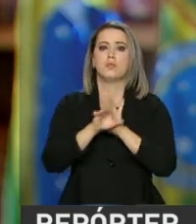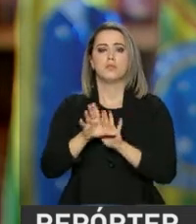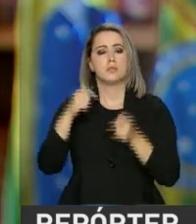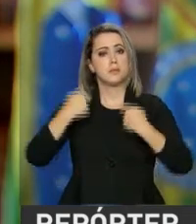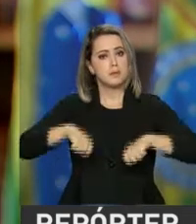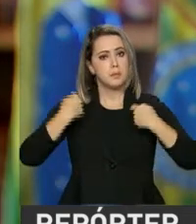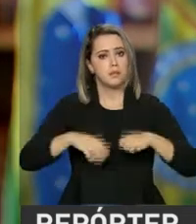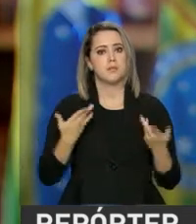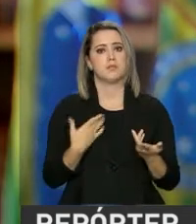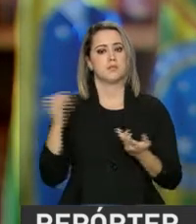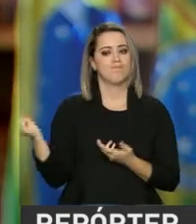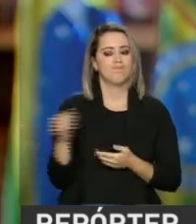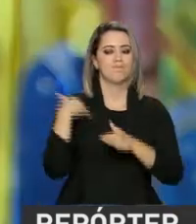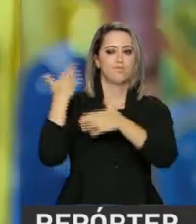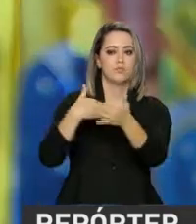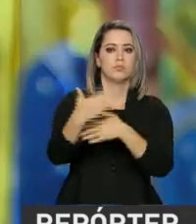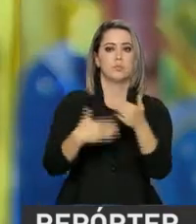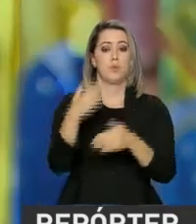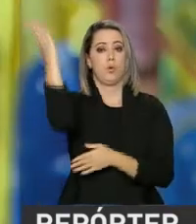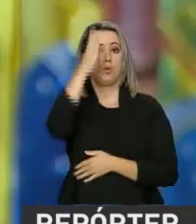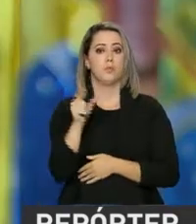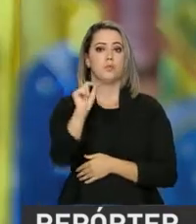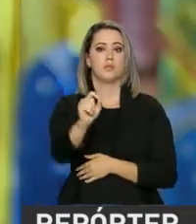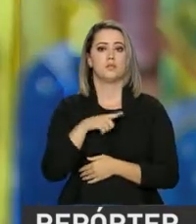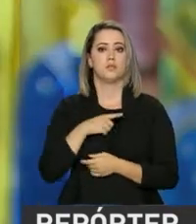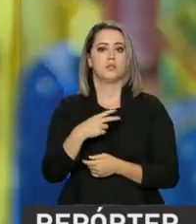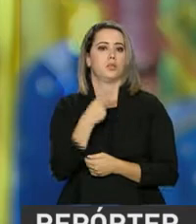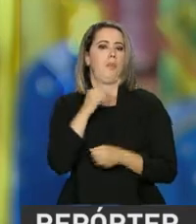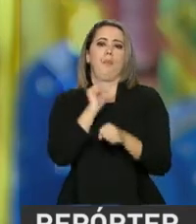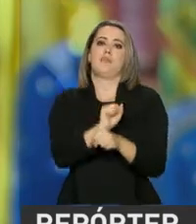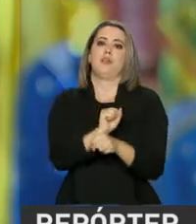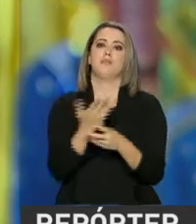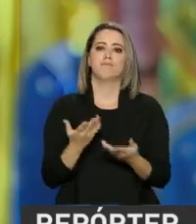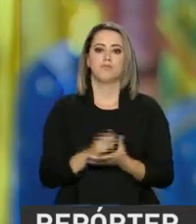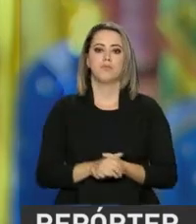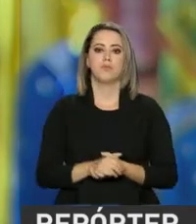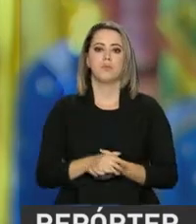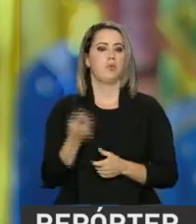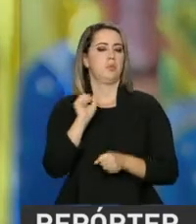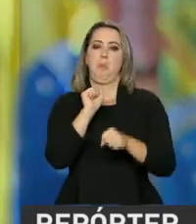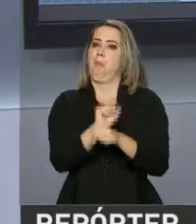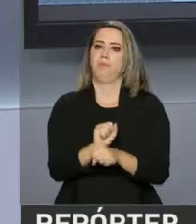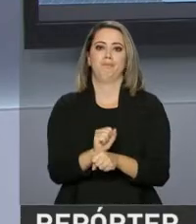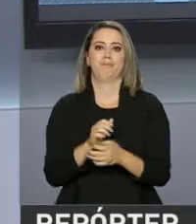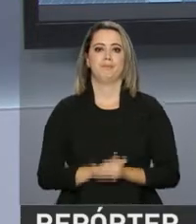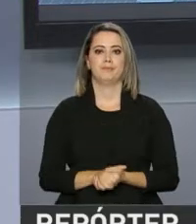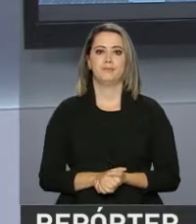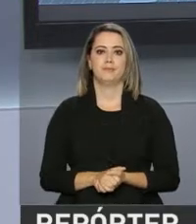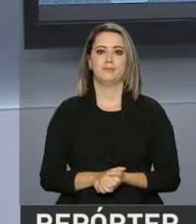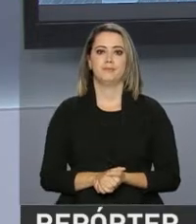necessárias das últimas décadas o brasil não pode esperar o brasil não vai parar